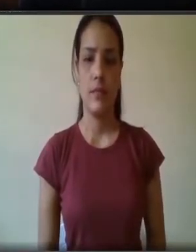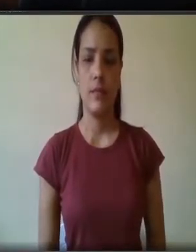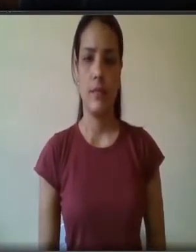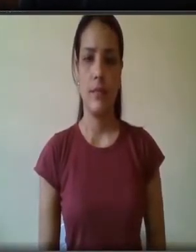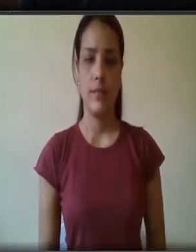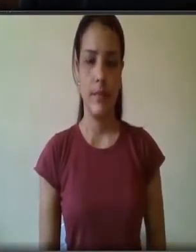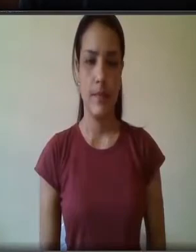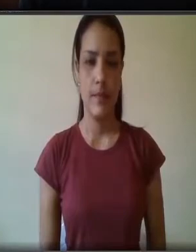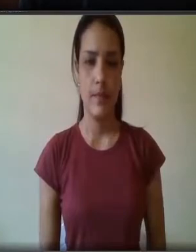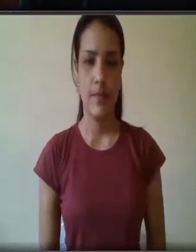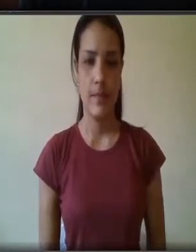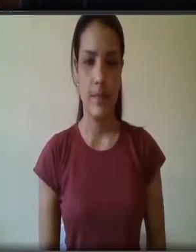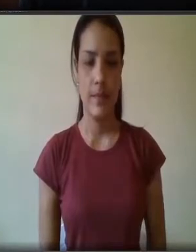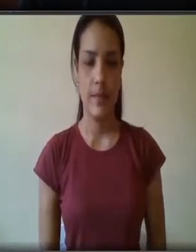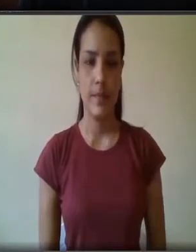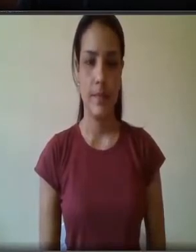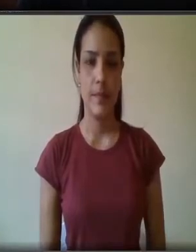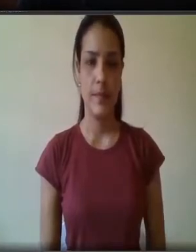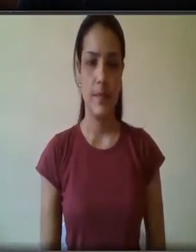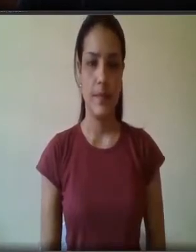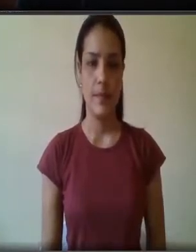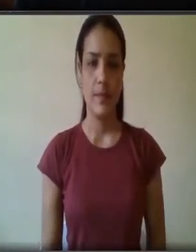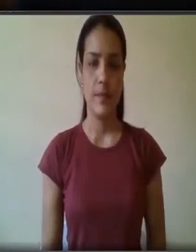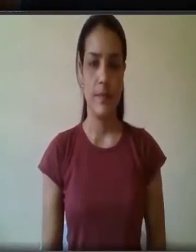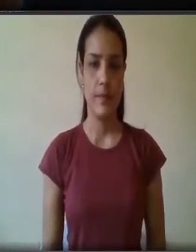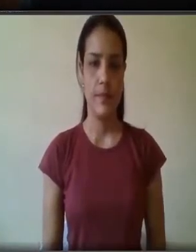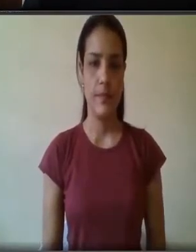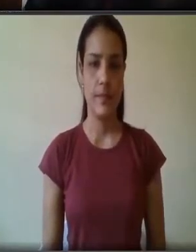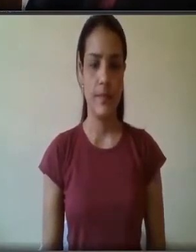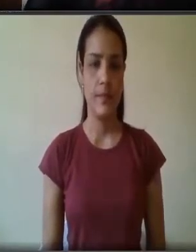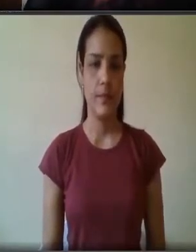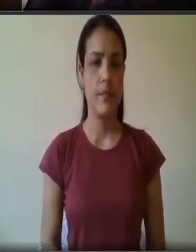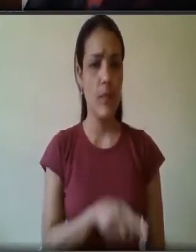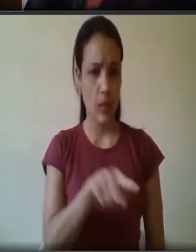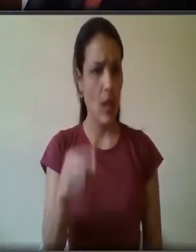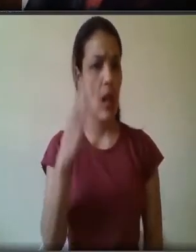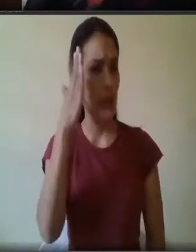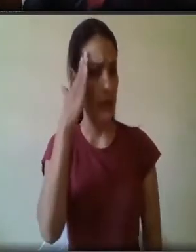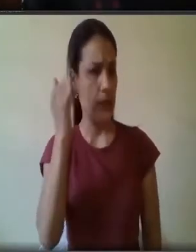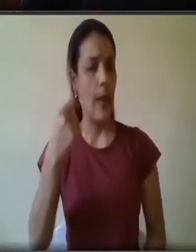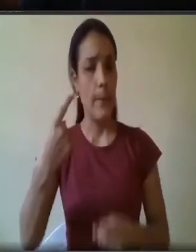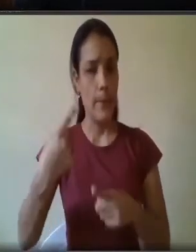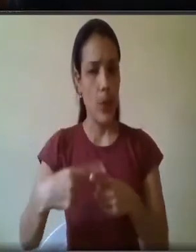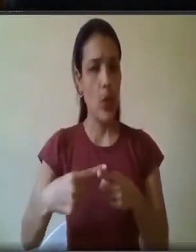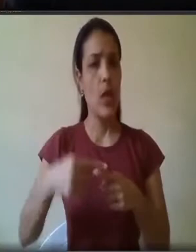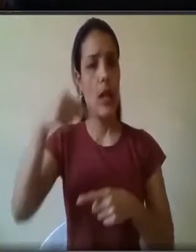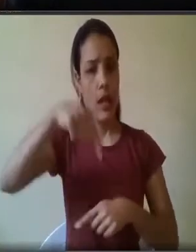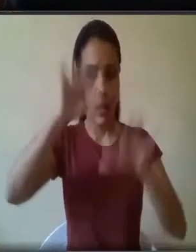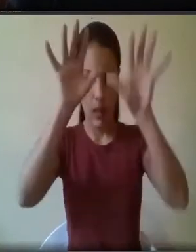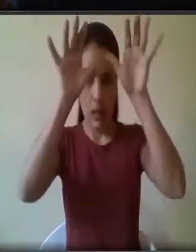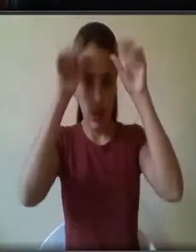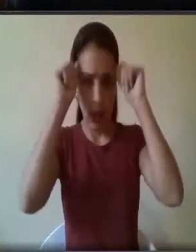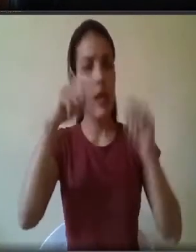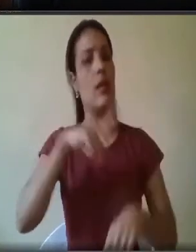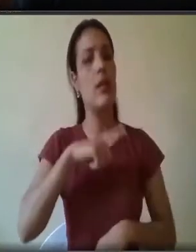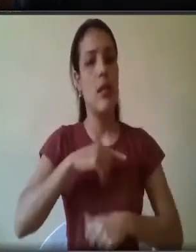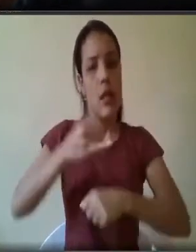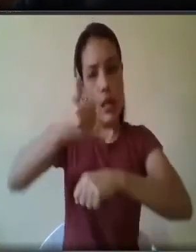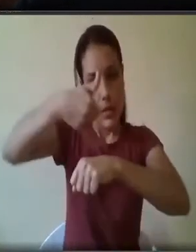para vocês. Aqui, ó. Você sabe por que tem petróleo no Acre? Lá em Cruzeiro do